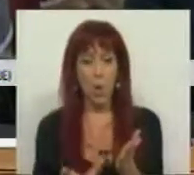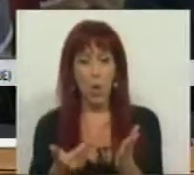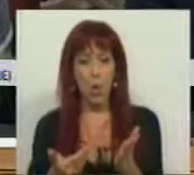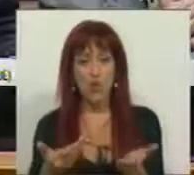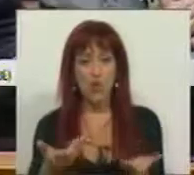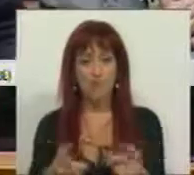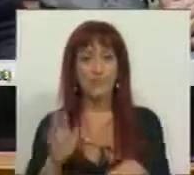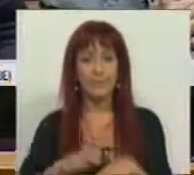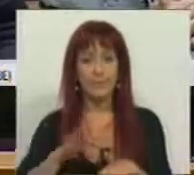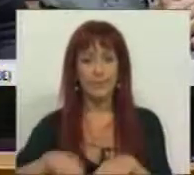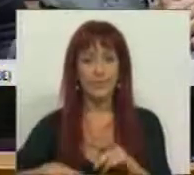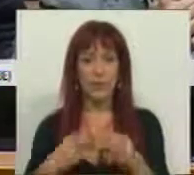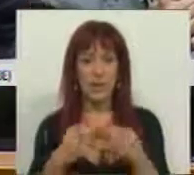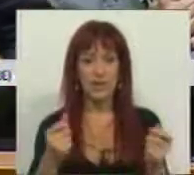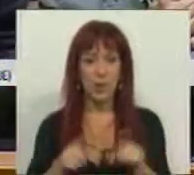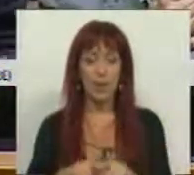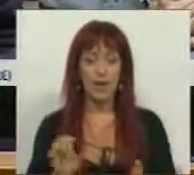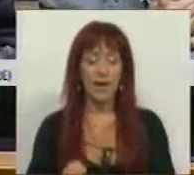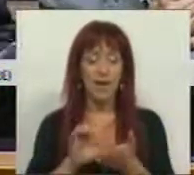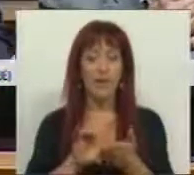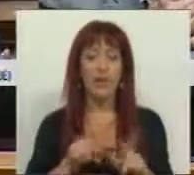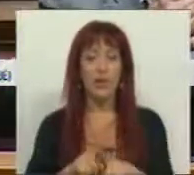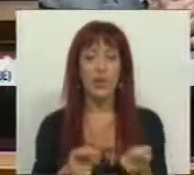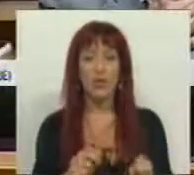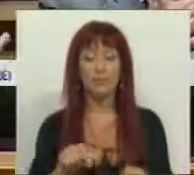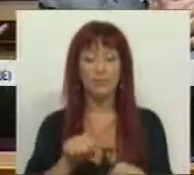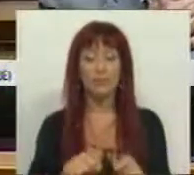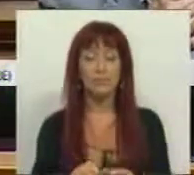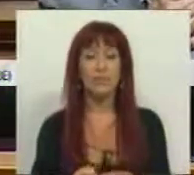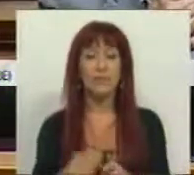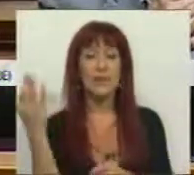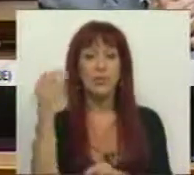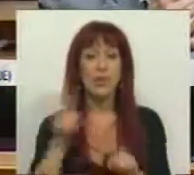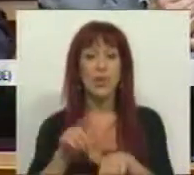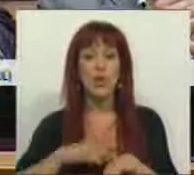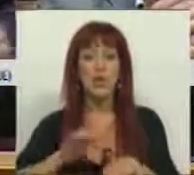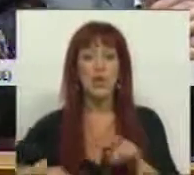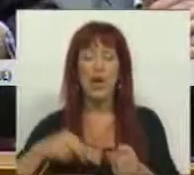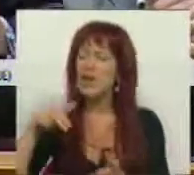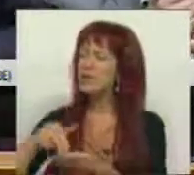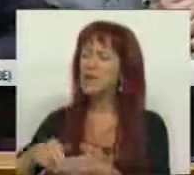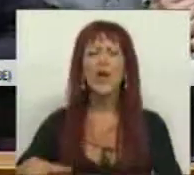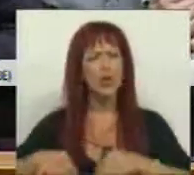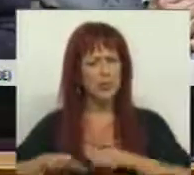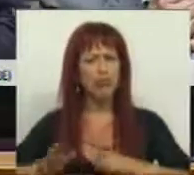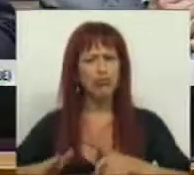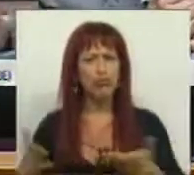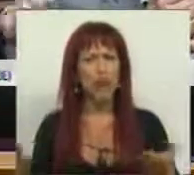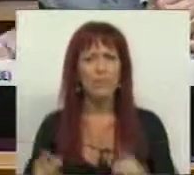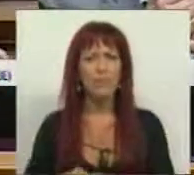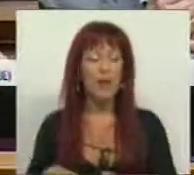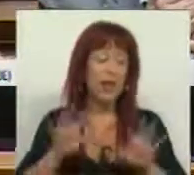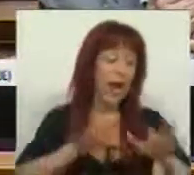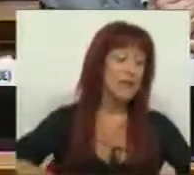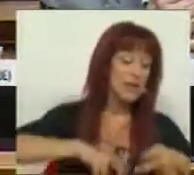hoje sobre a matéria do financiamento da SURU do Porto vem na sequência das posições que tem assumido, quer